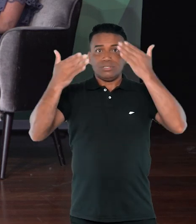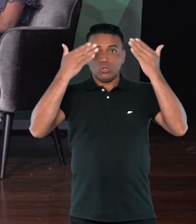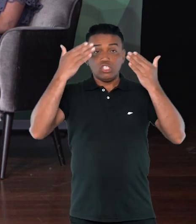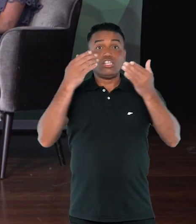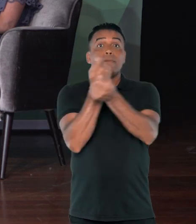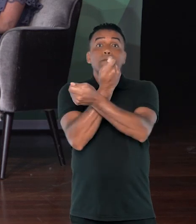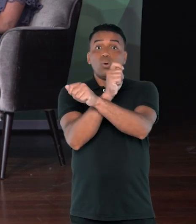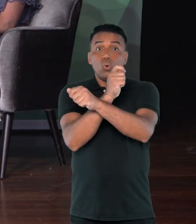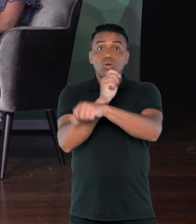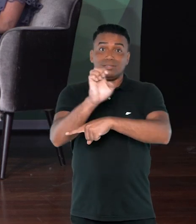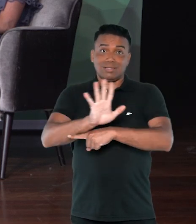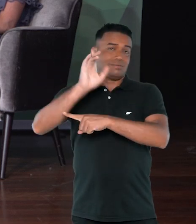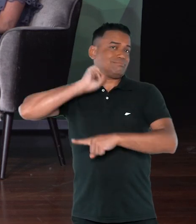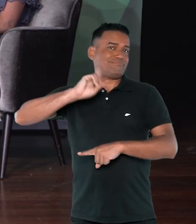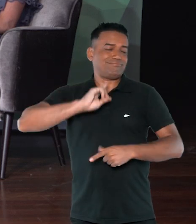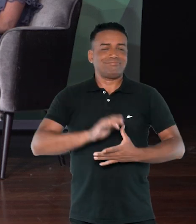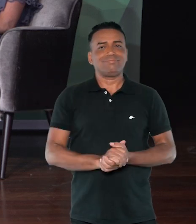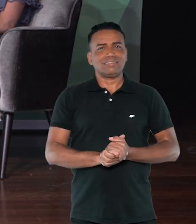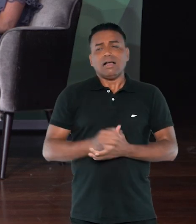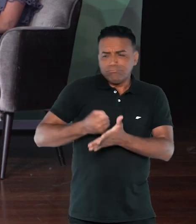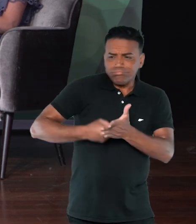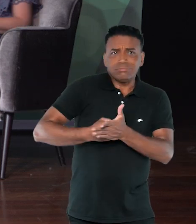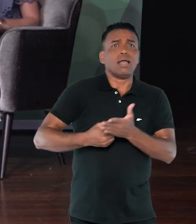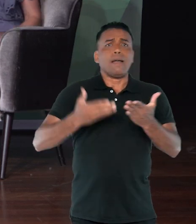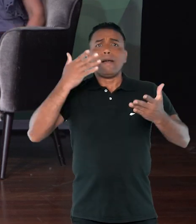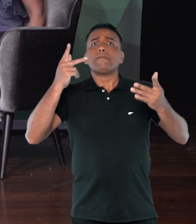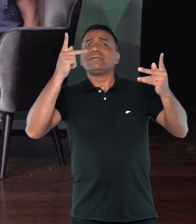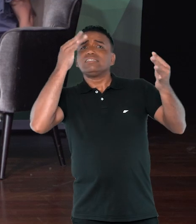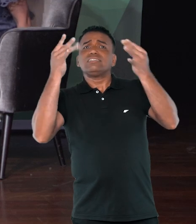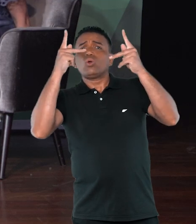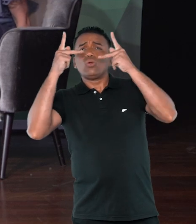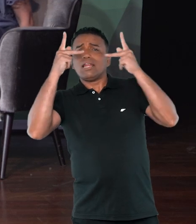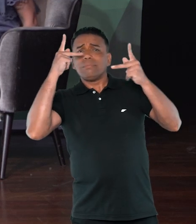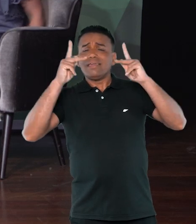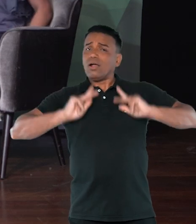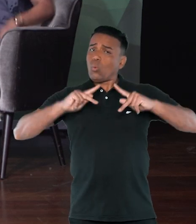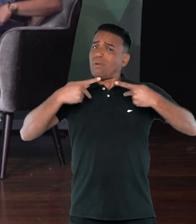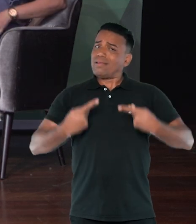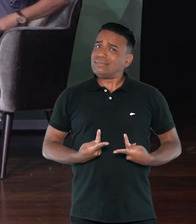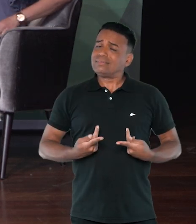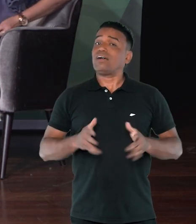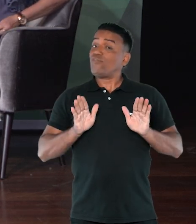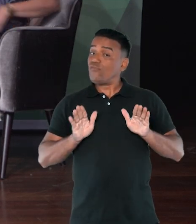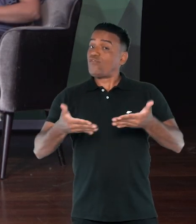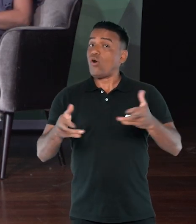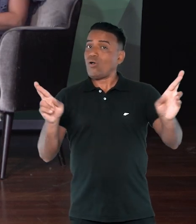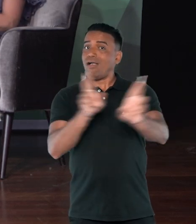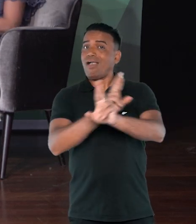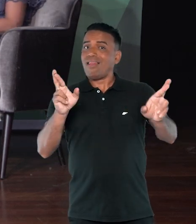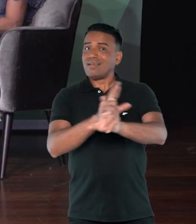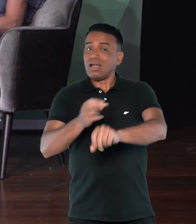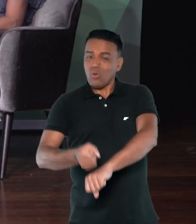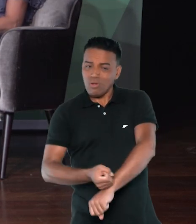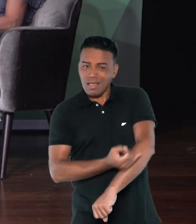pela PUC Minas Gerais. Dedica-se à psicoterapia humanista, com foco nas relações